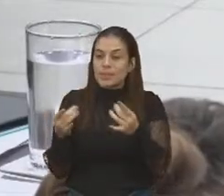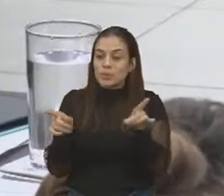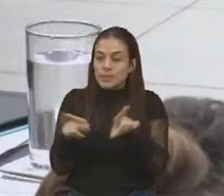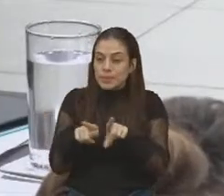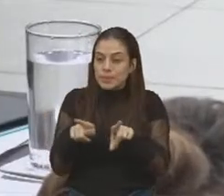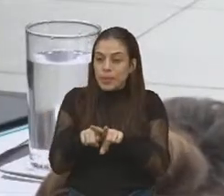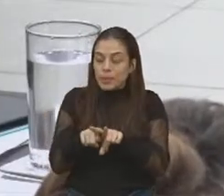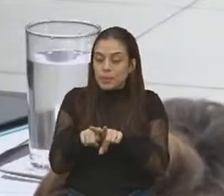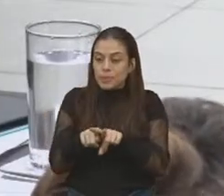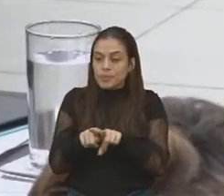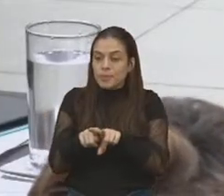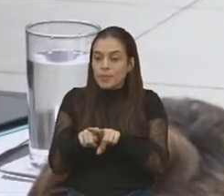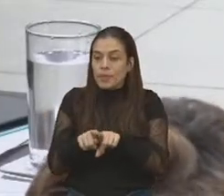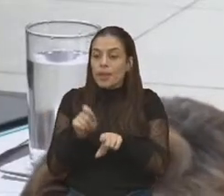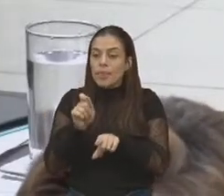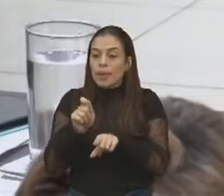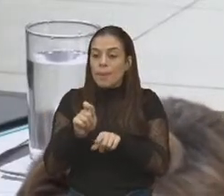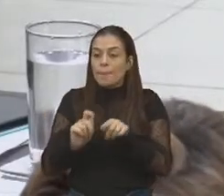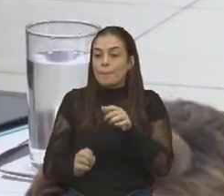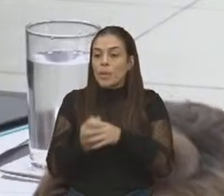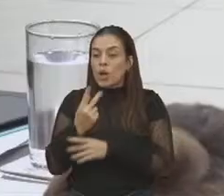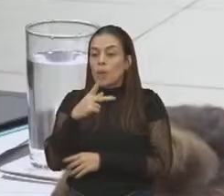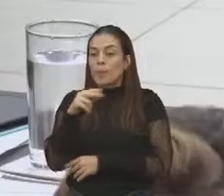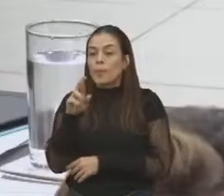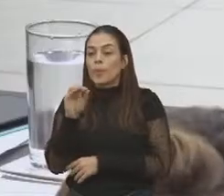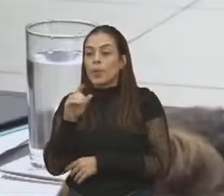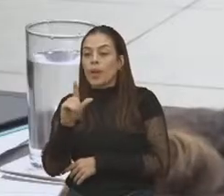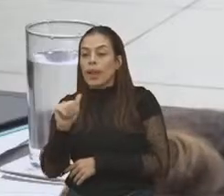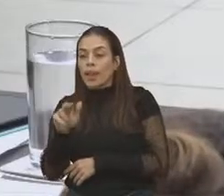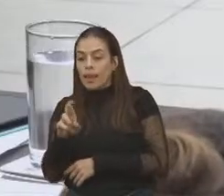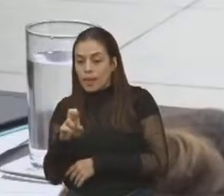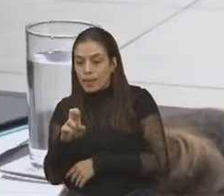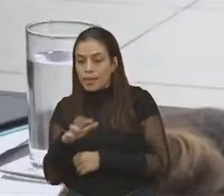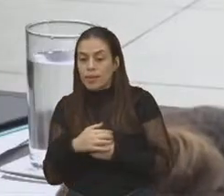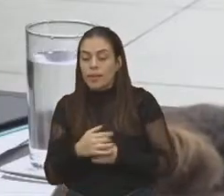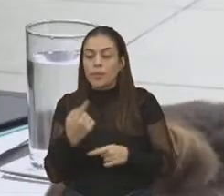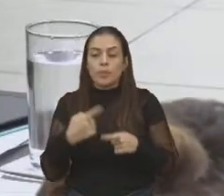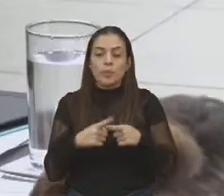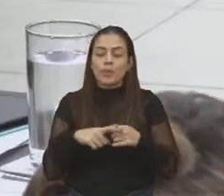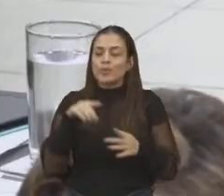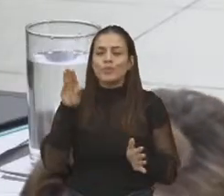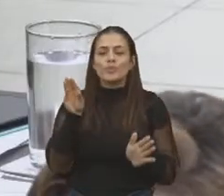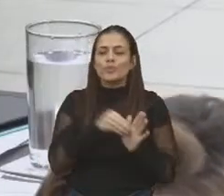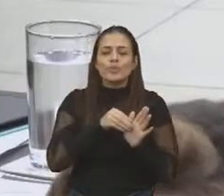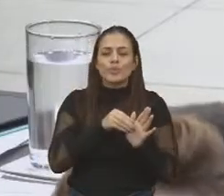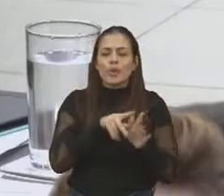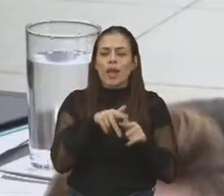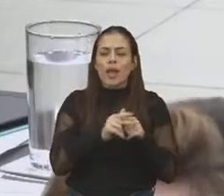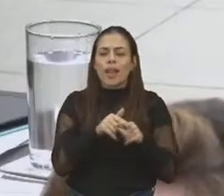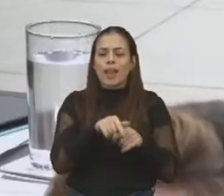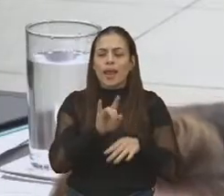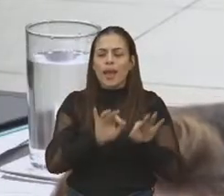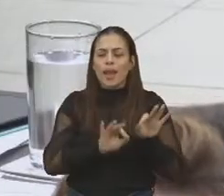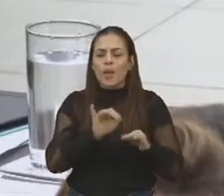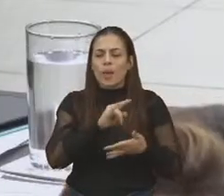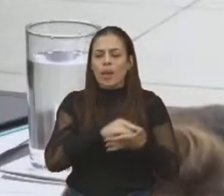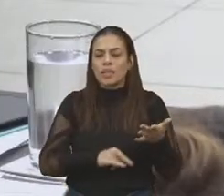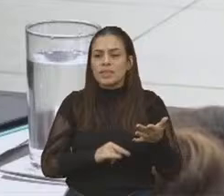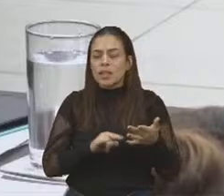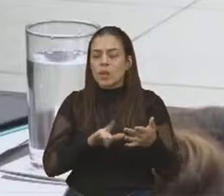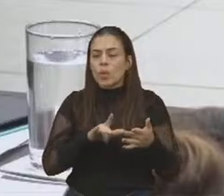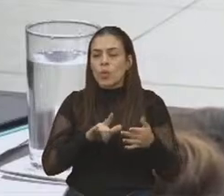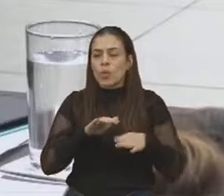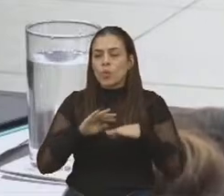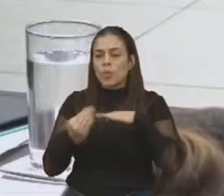também, foi da Prolar. Não está incluído a regularização da Lagoa